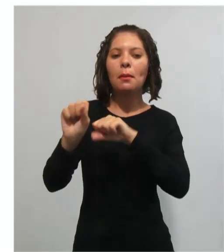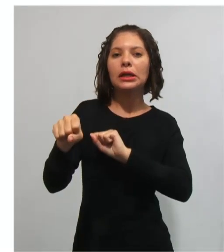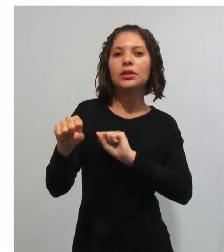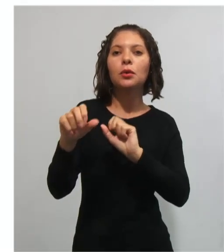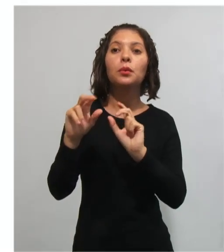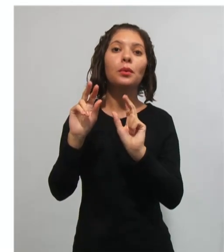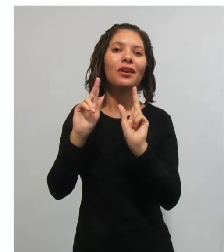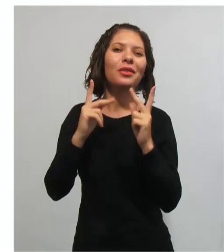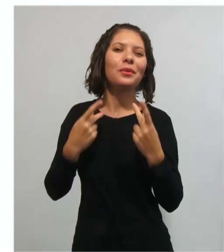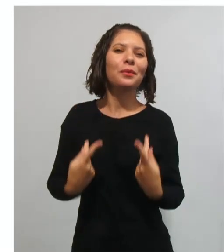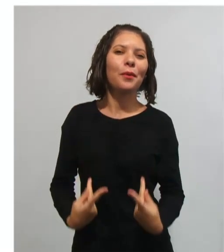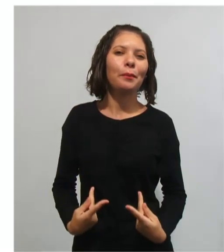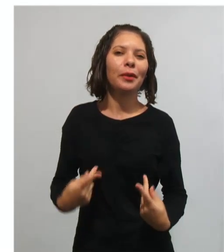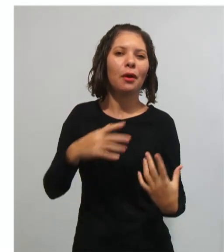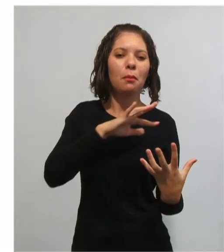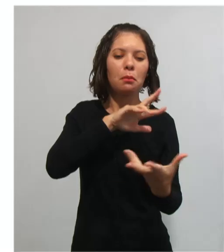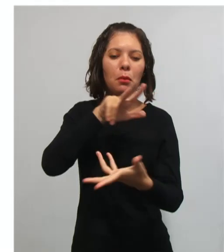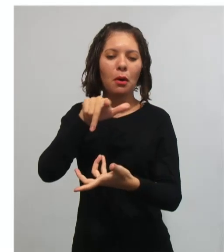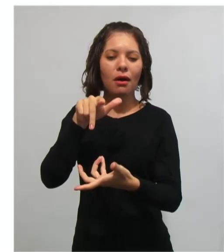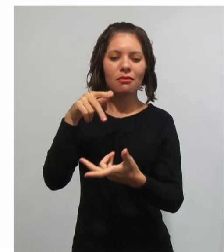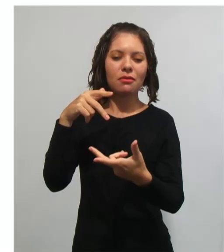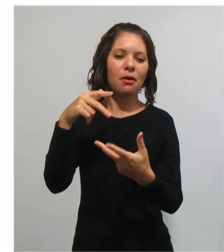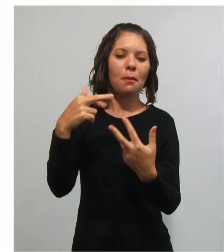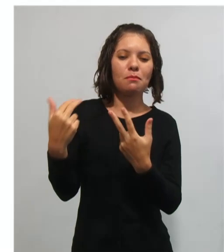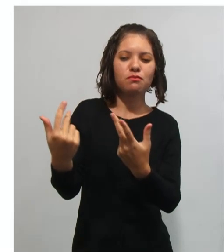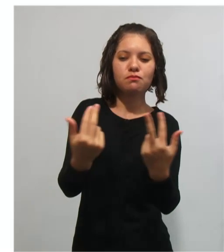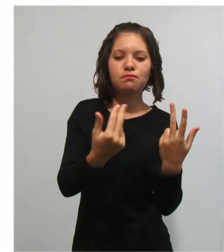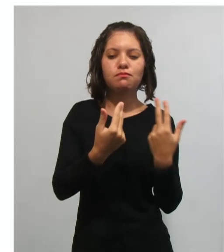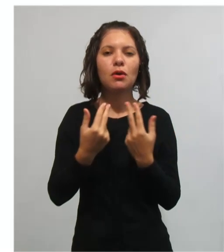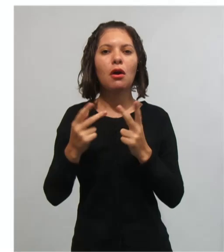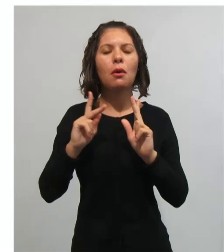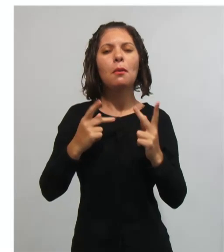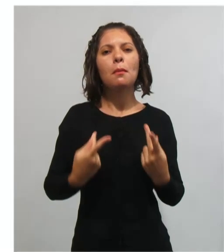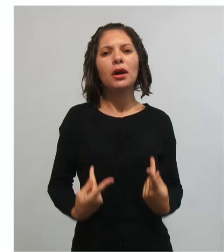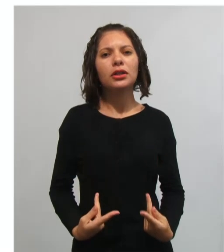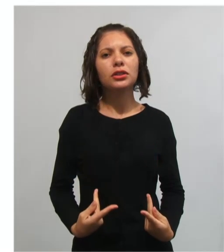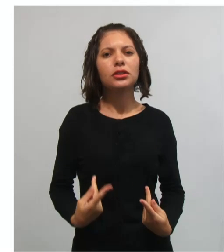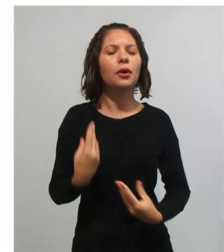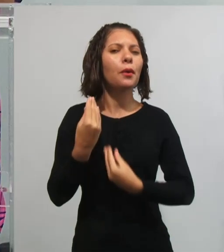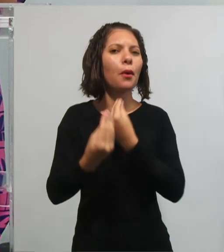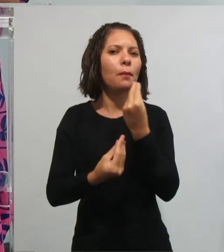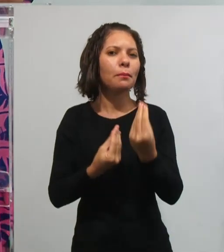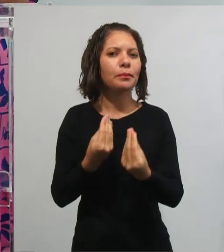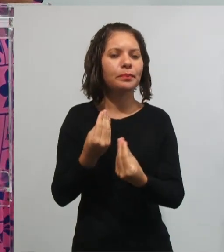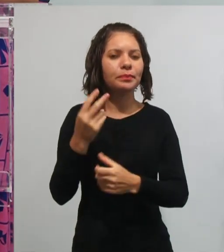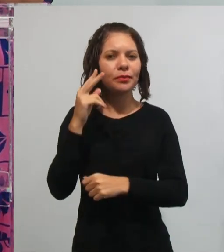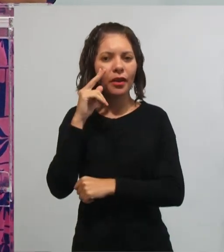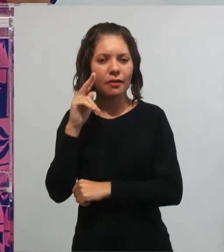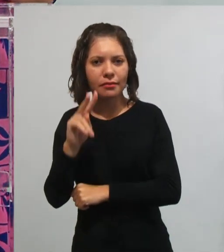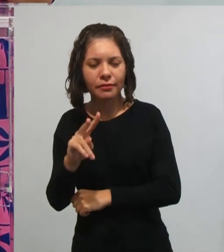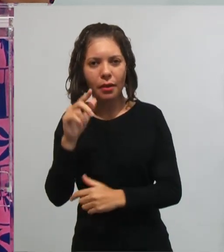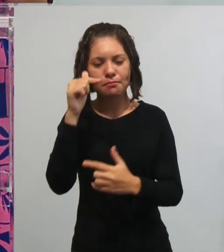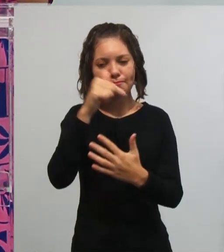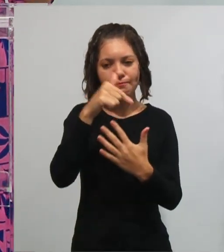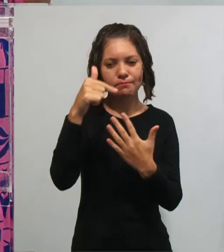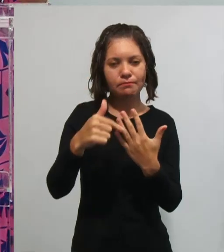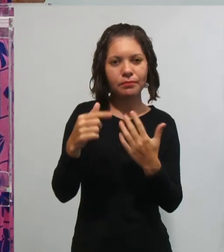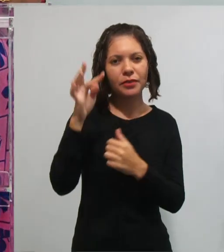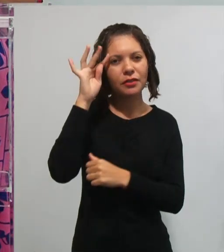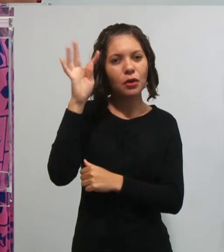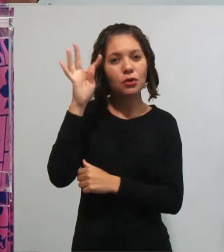regra a sistematização pedagógica, contendo mais de 400 regras. Então, eram regras voltadas justamente